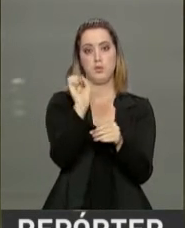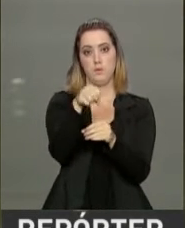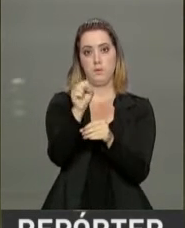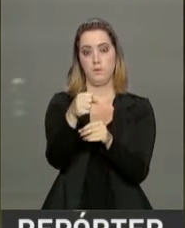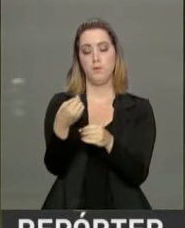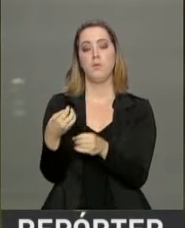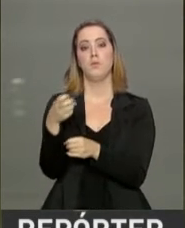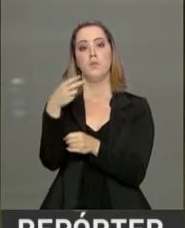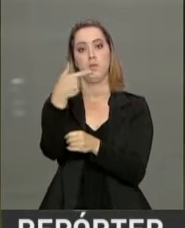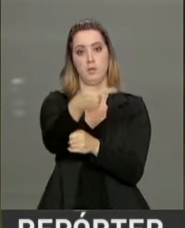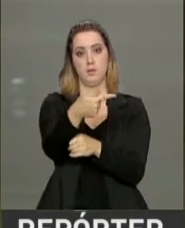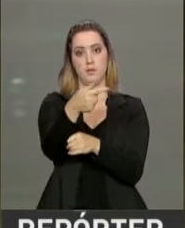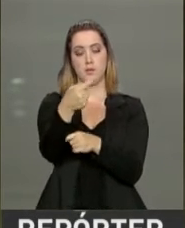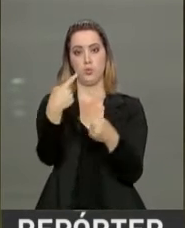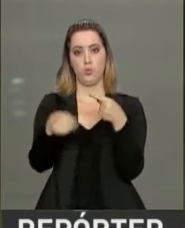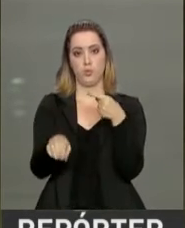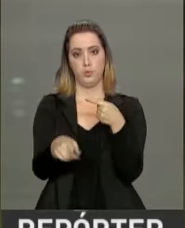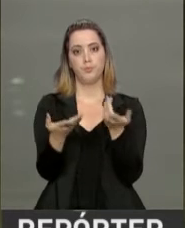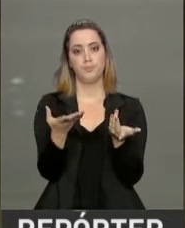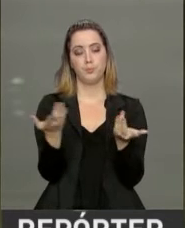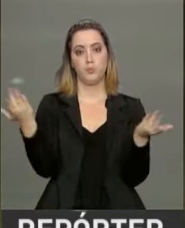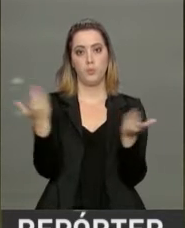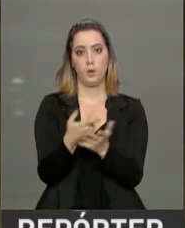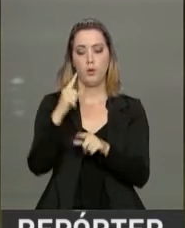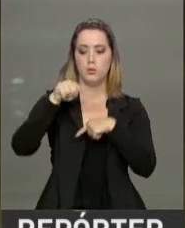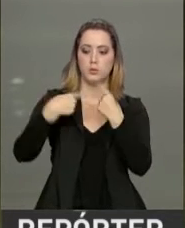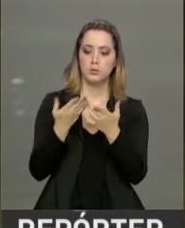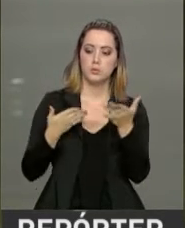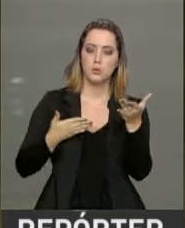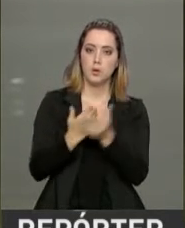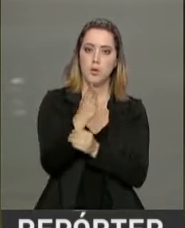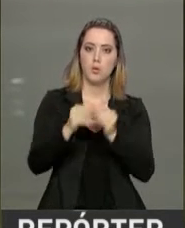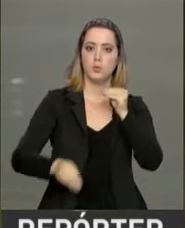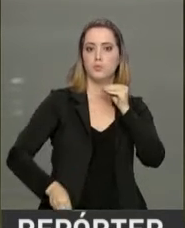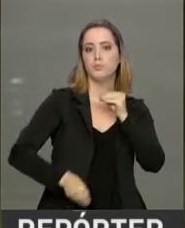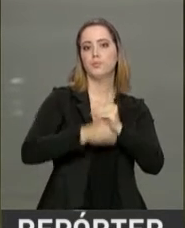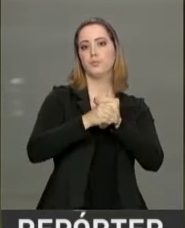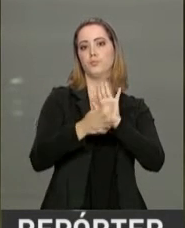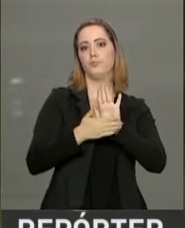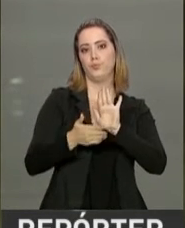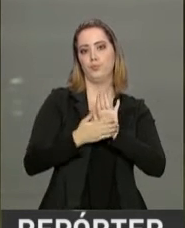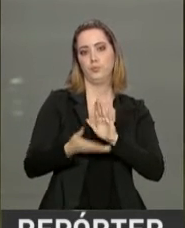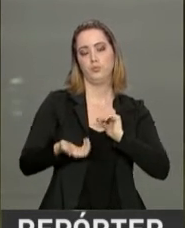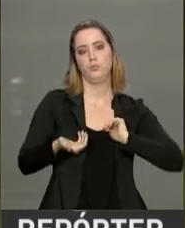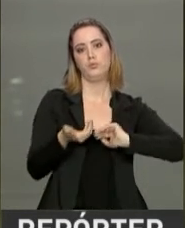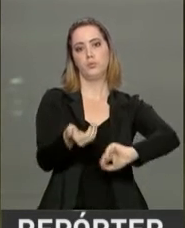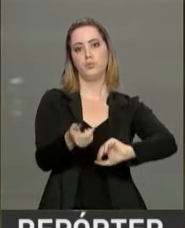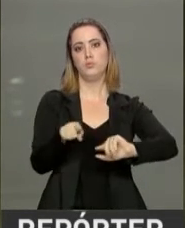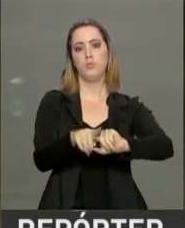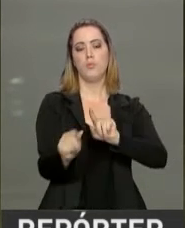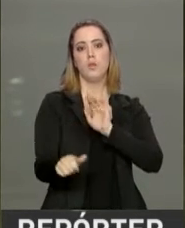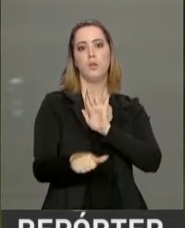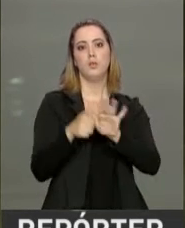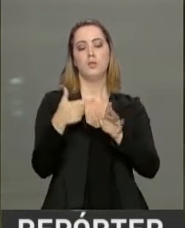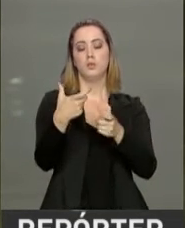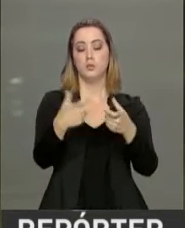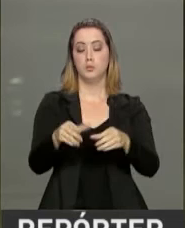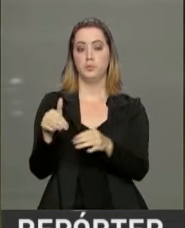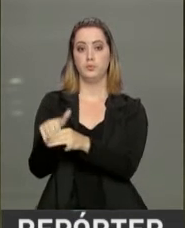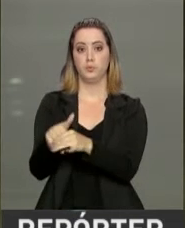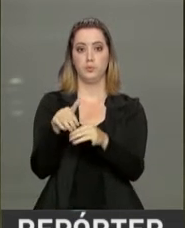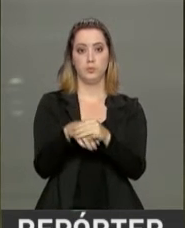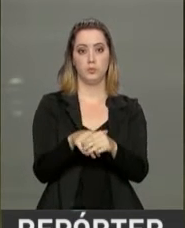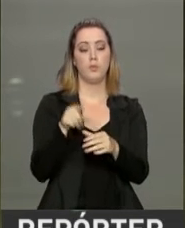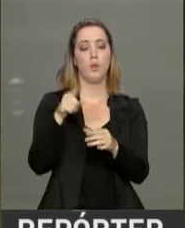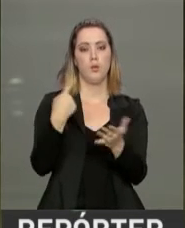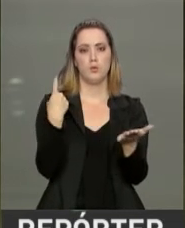7 contrários. O passo seguinte é a votação da proposta em primeiro turno no plenário da Câmara dos Deputados, o que está